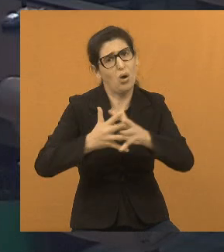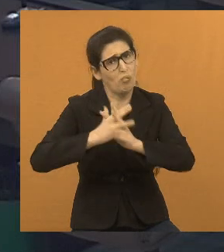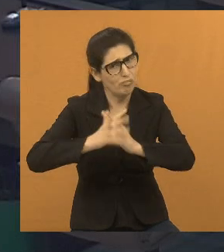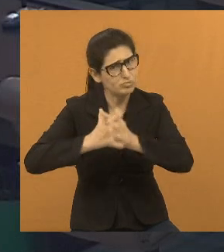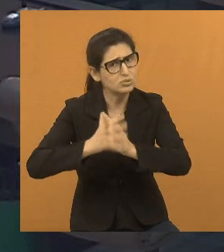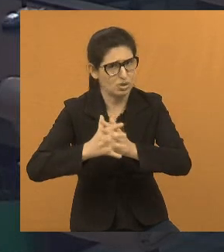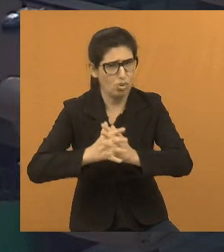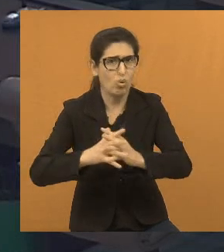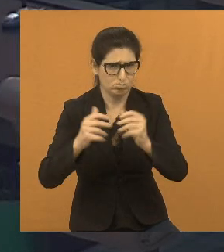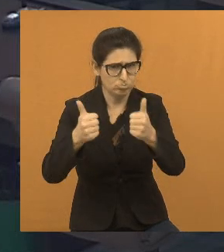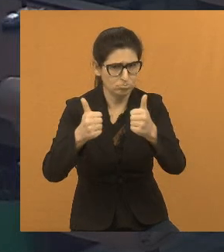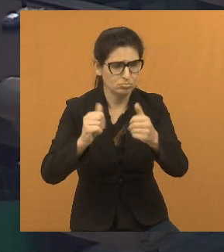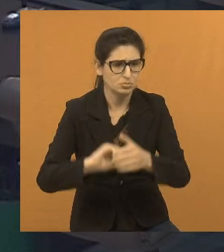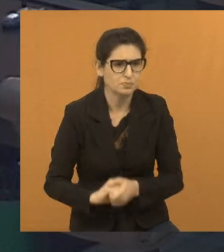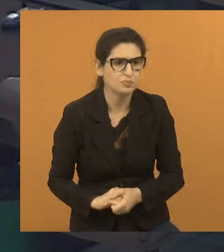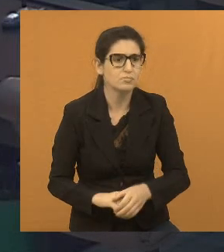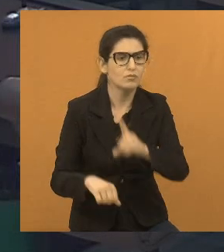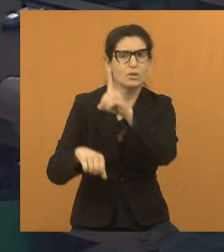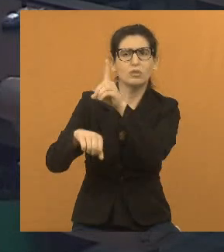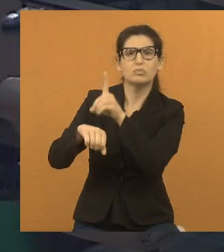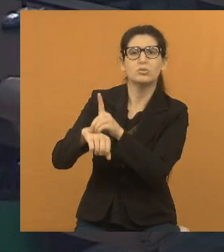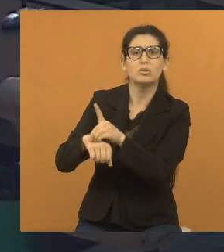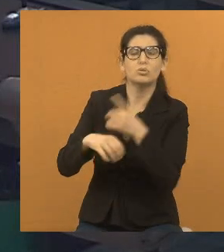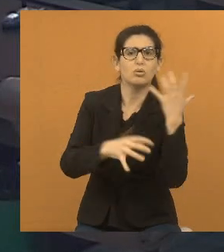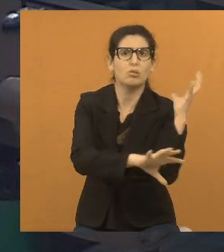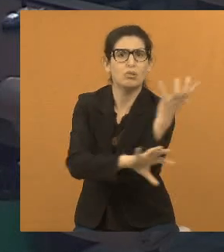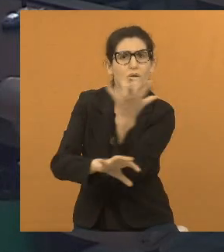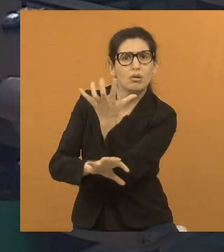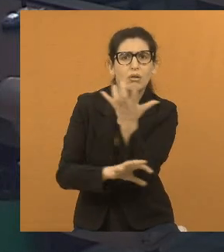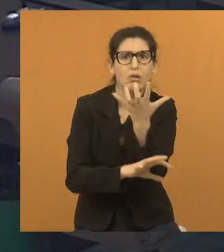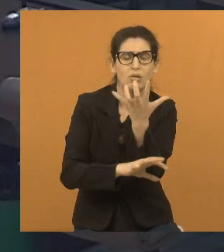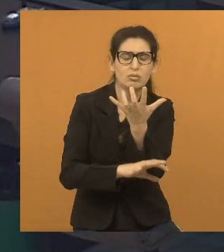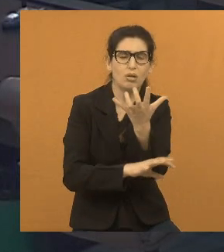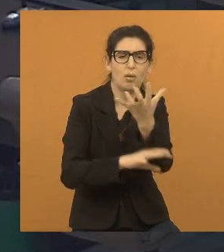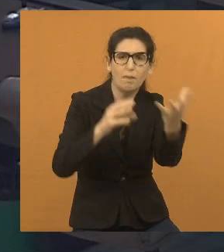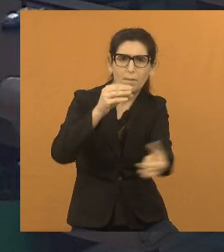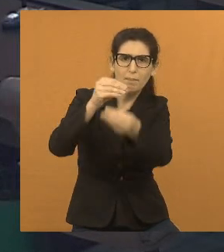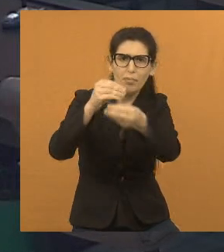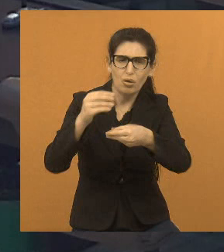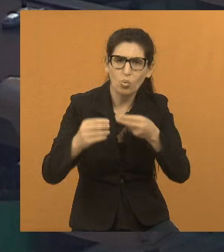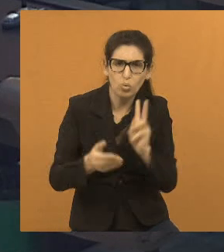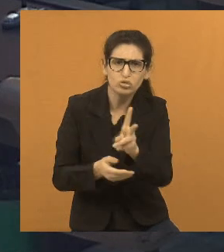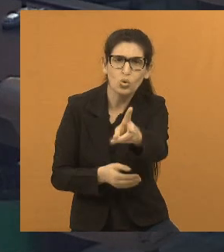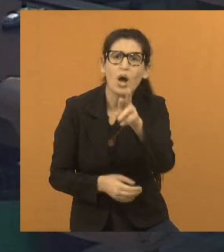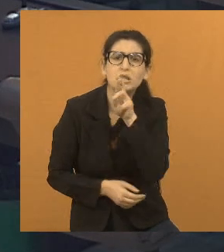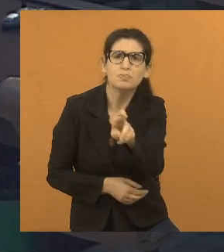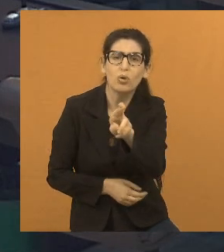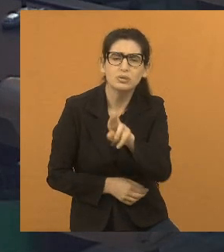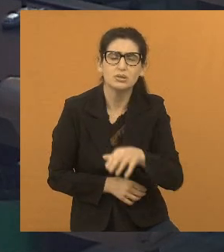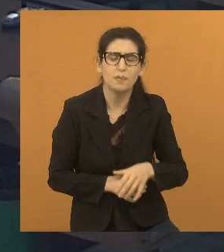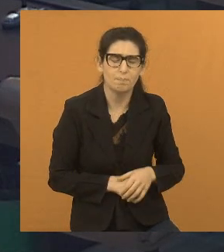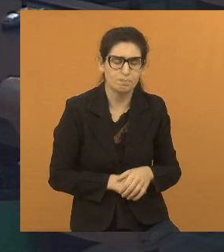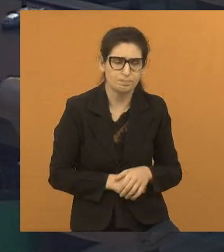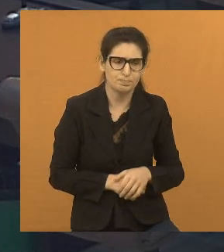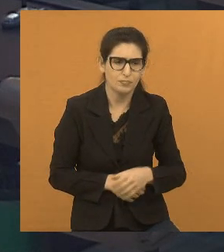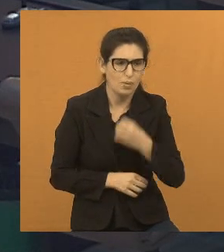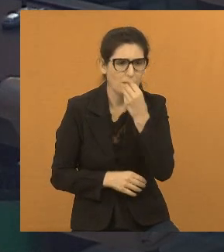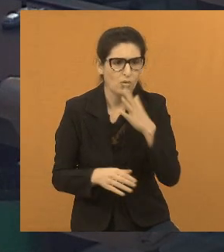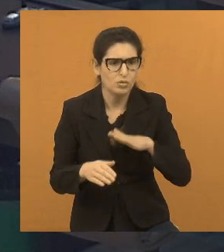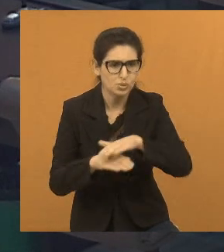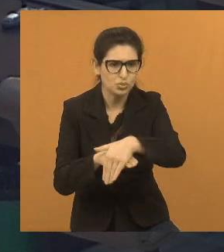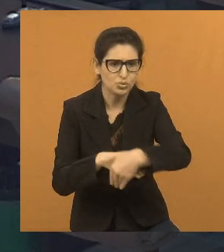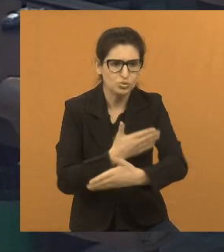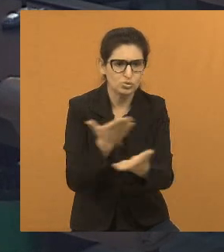A Denise, a diretora de Meio Ambiente, vai fazer a complementação. Boa noite a